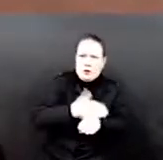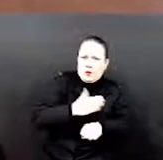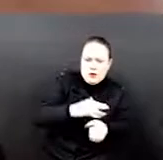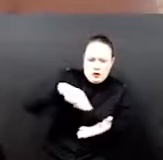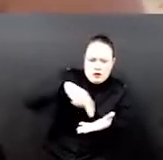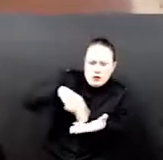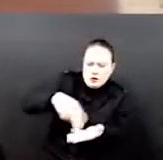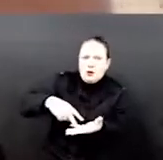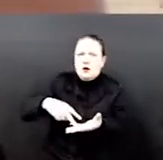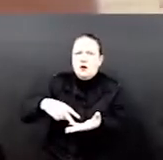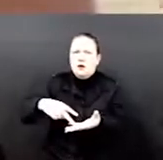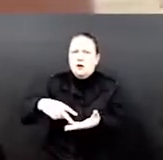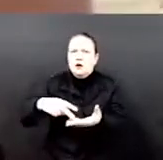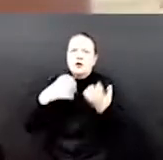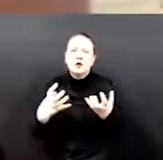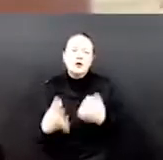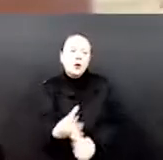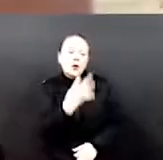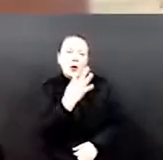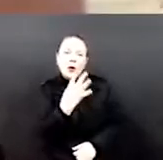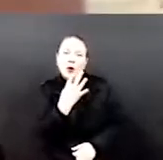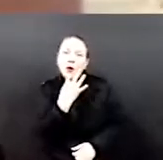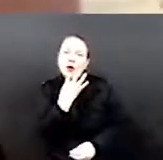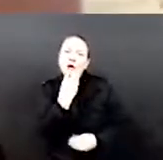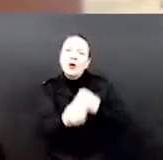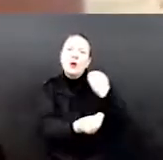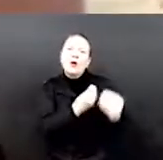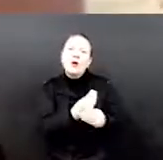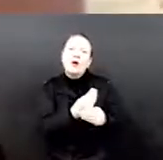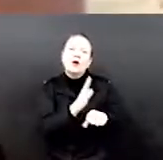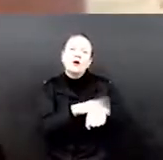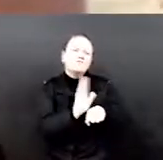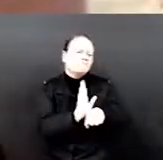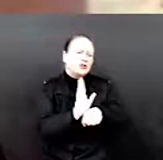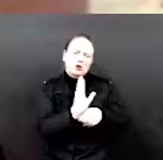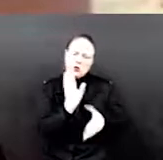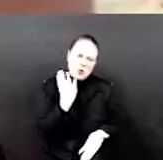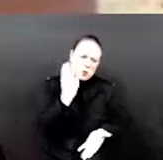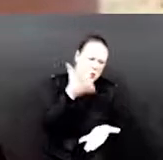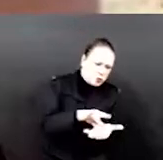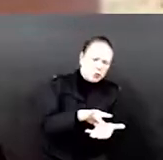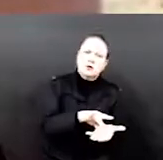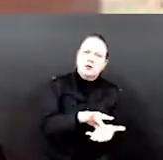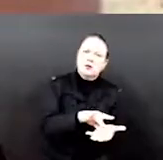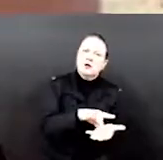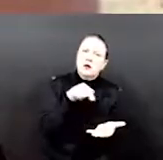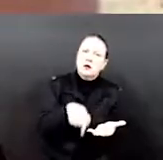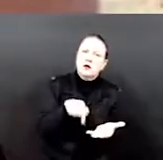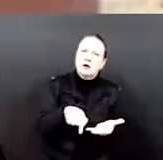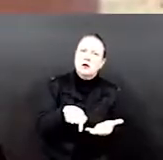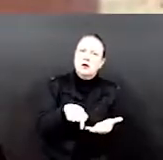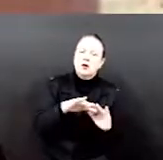eu teria que conhecer também o que há de mais originário, né? Para mim sempre foi isso,